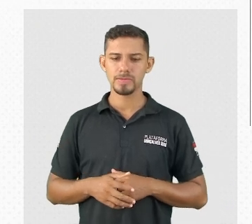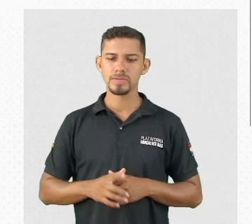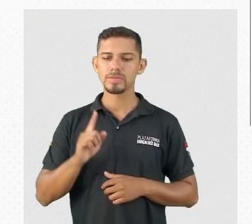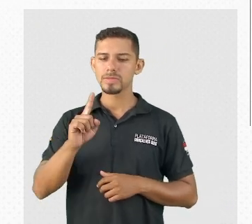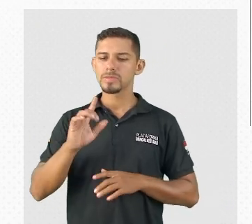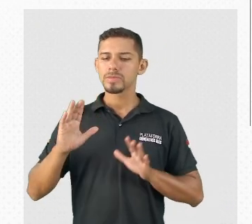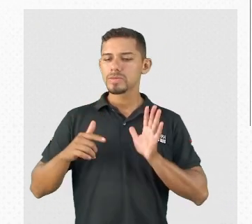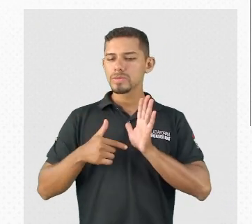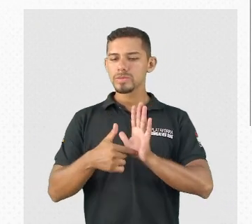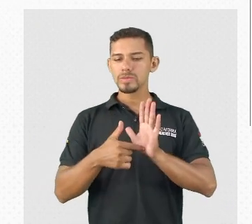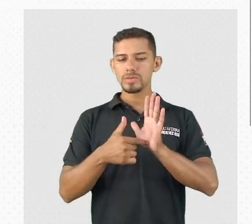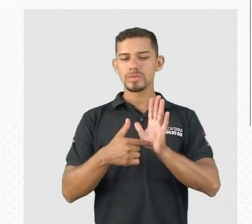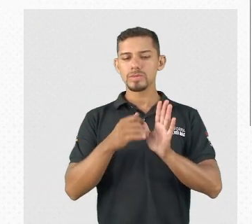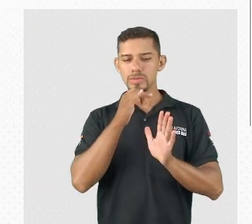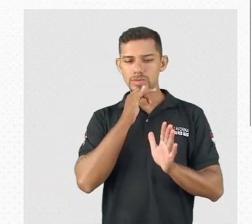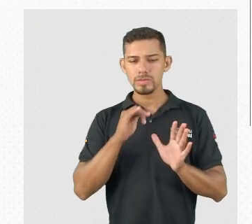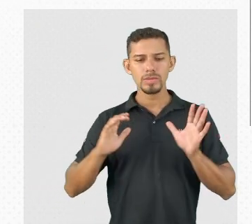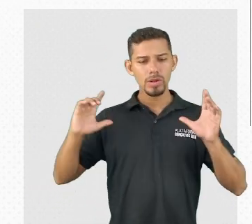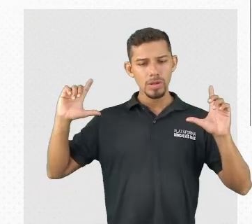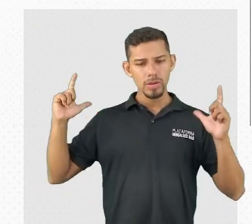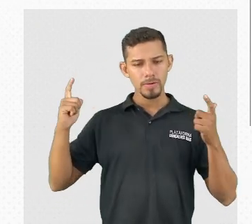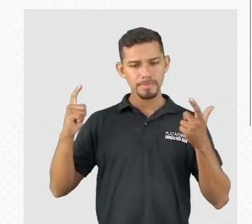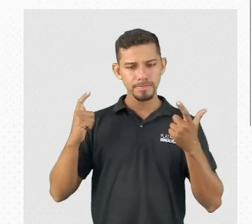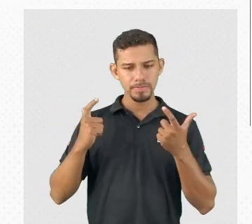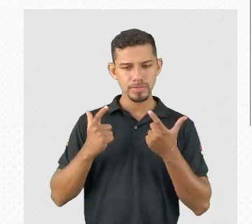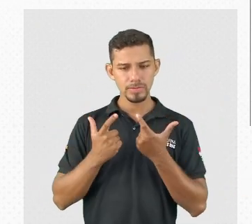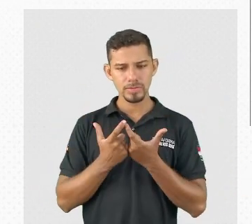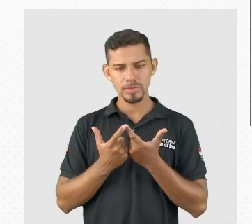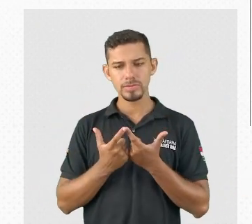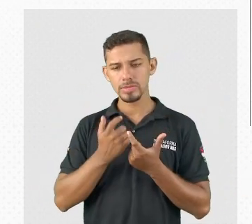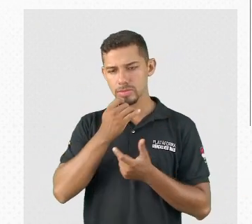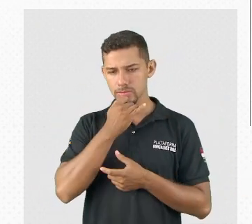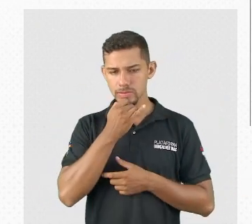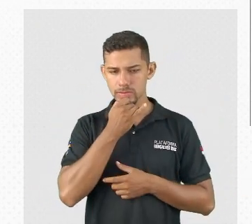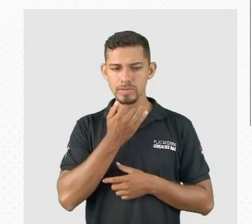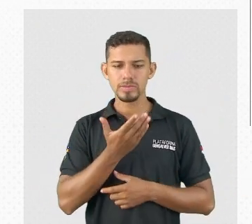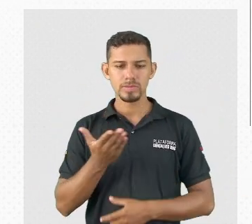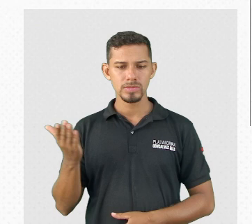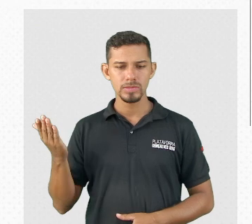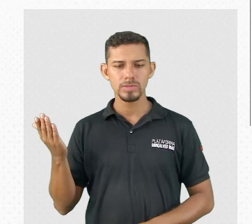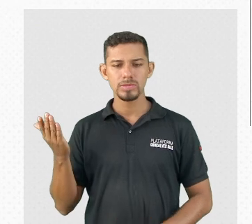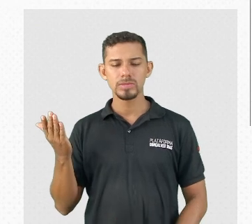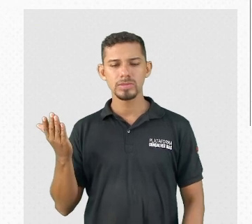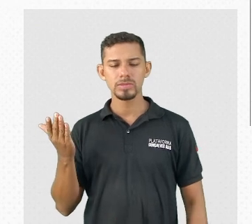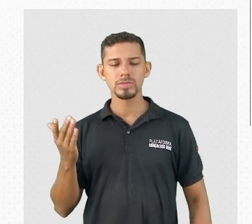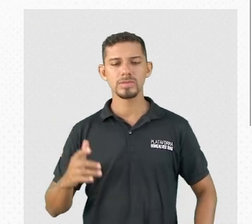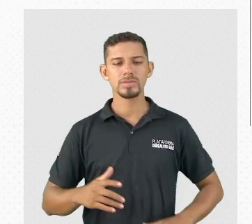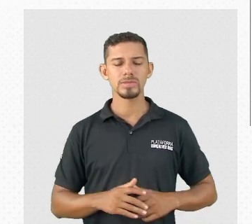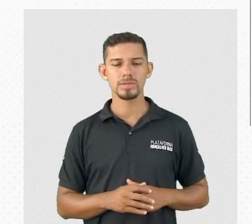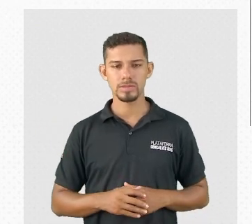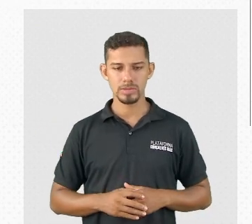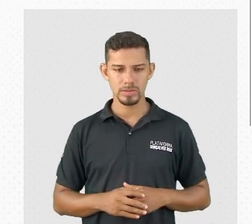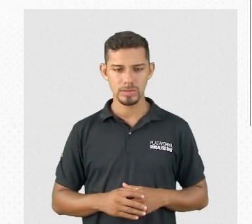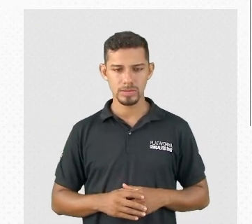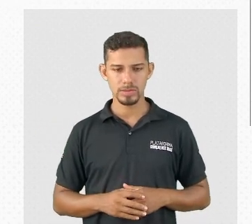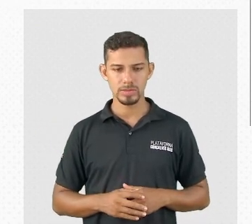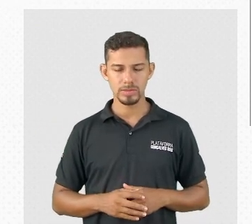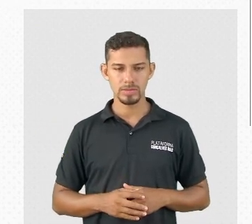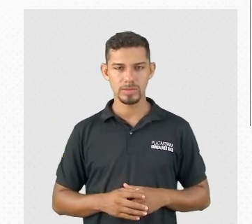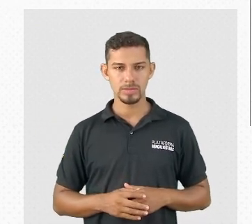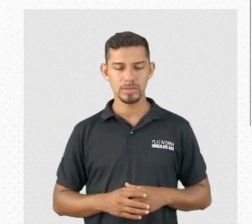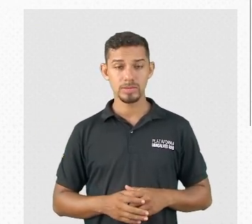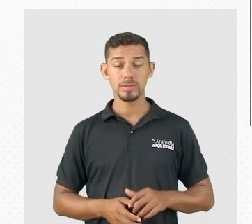de subrepresentação, para poder minimizar esse quadro de subrepresentação. Então, vamos